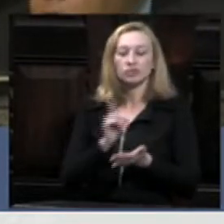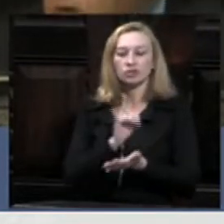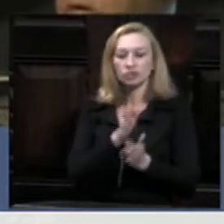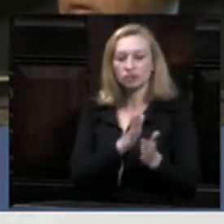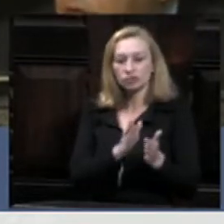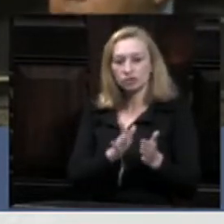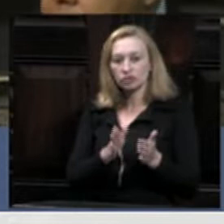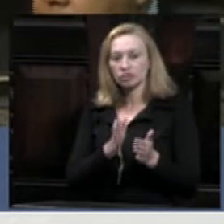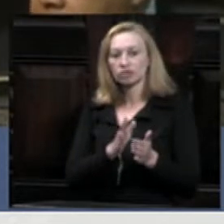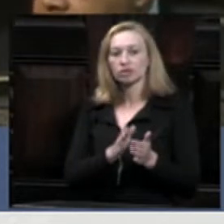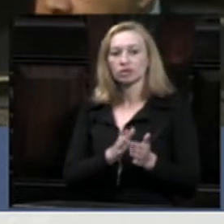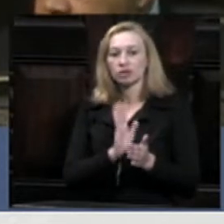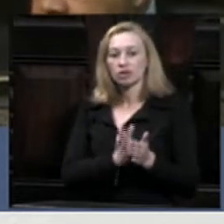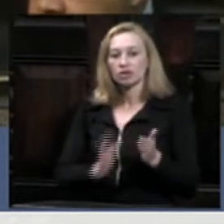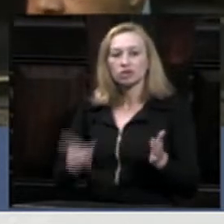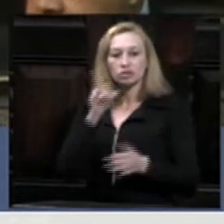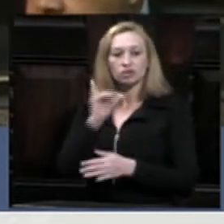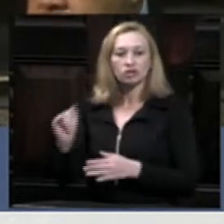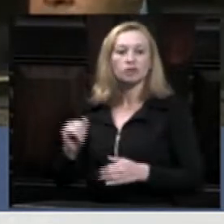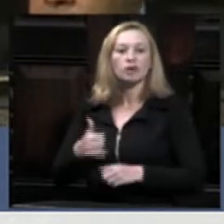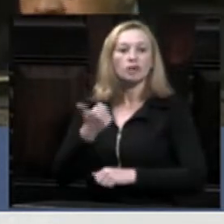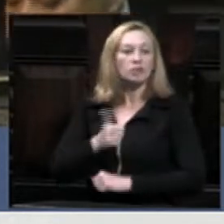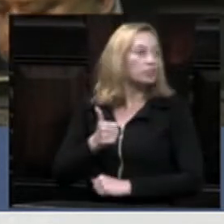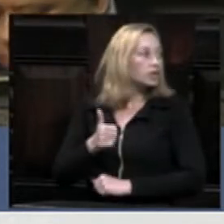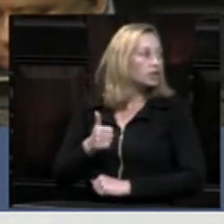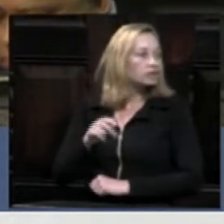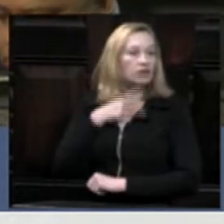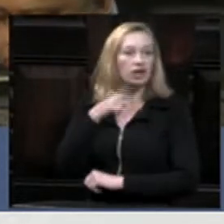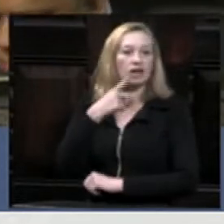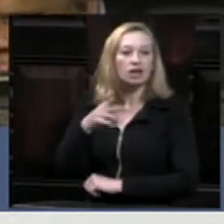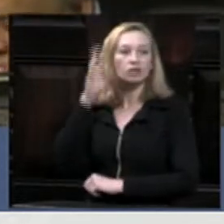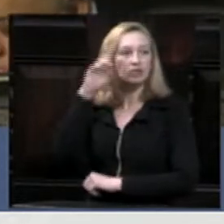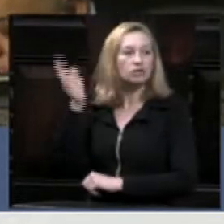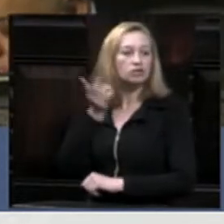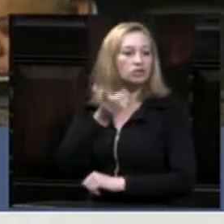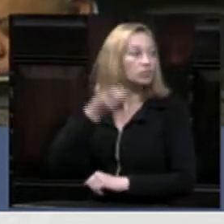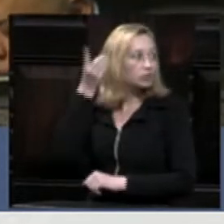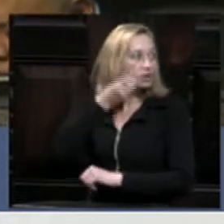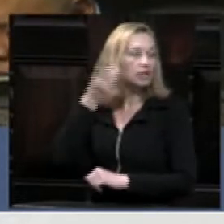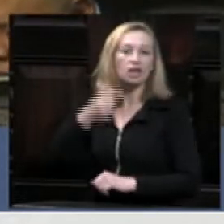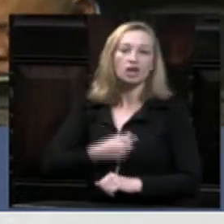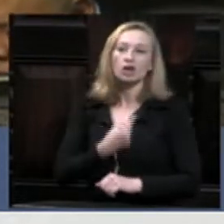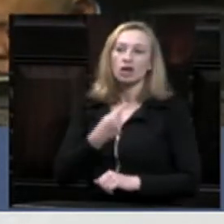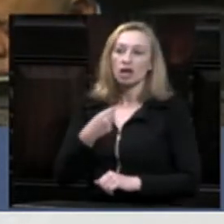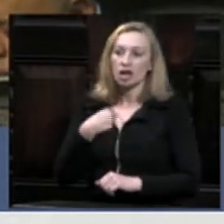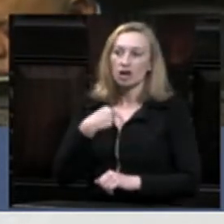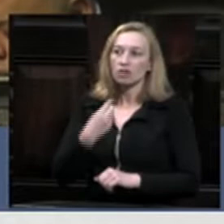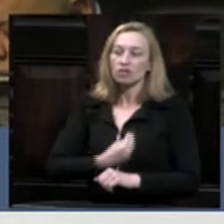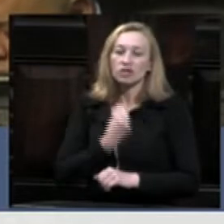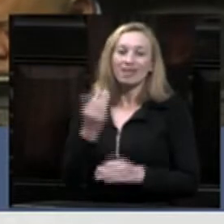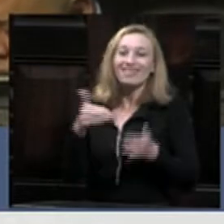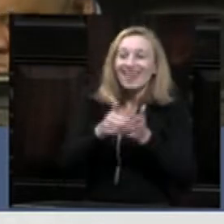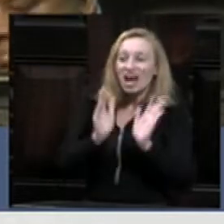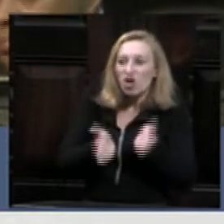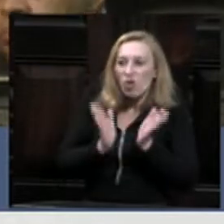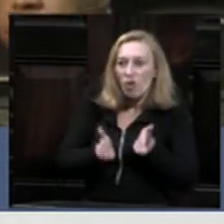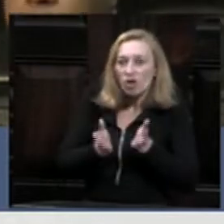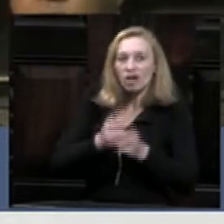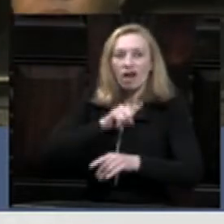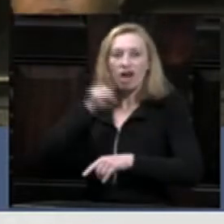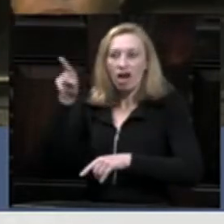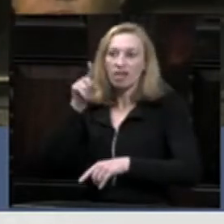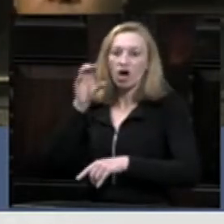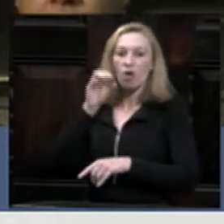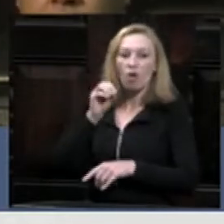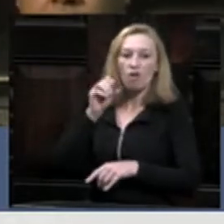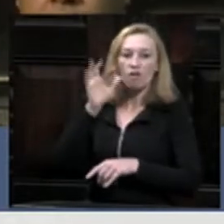conosco. Primeiro, dizer aqui aos senhores deputados que eu fiquei até agora numa reunião de diretoria lá na